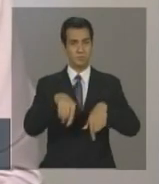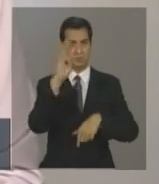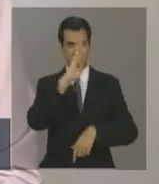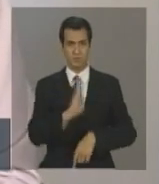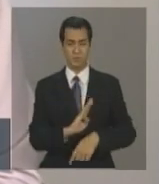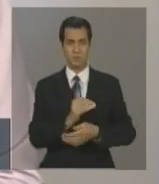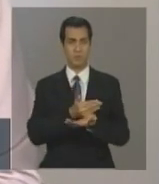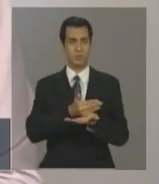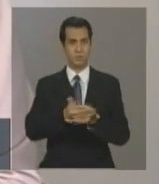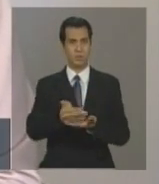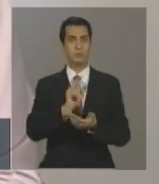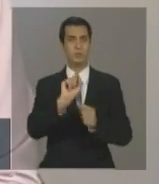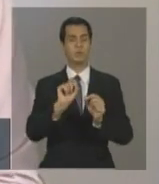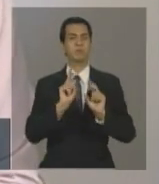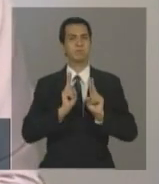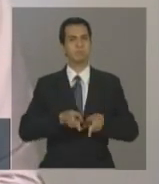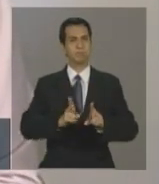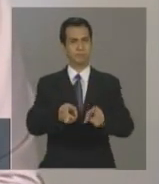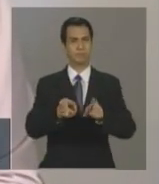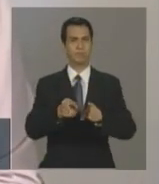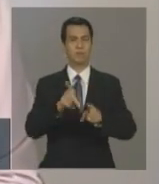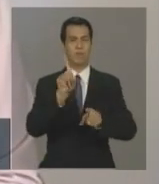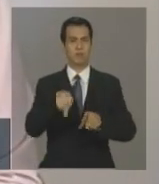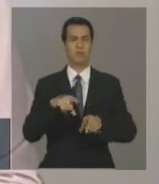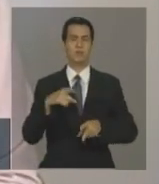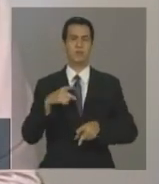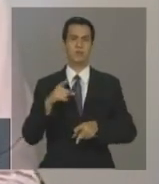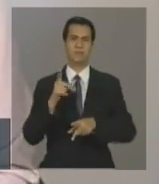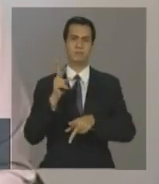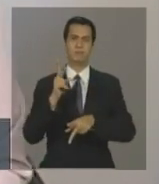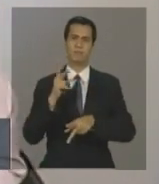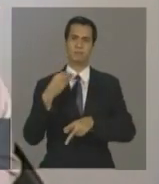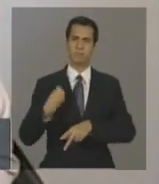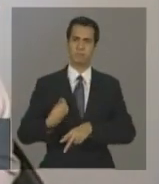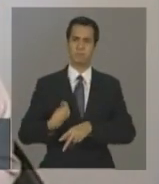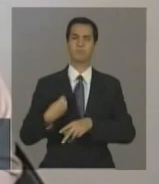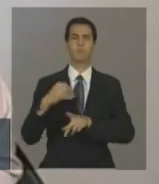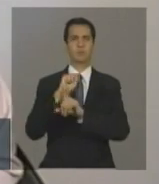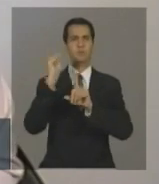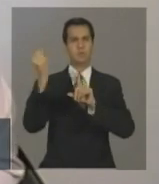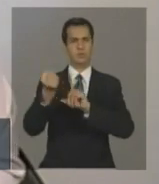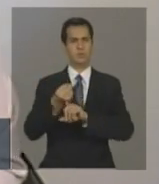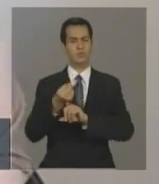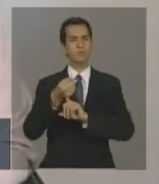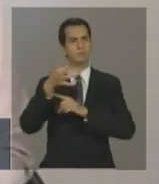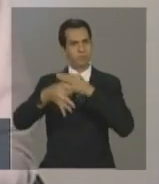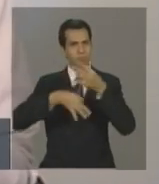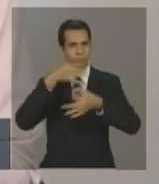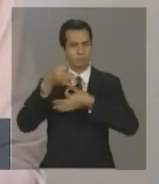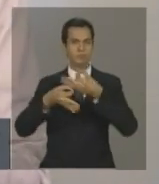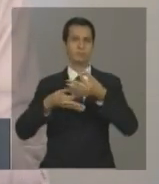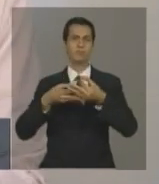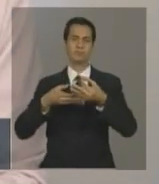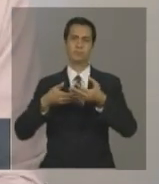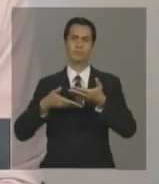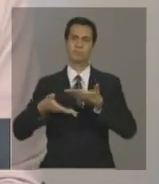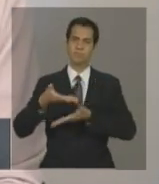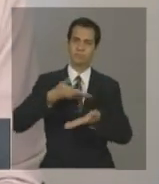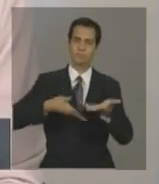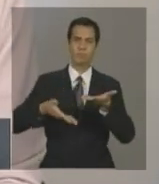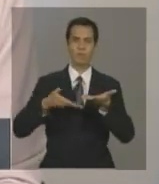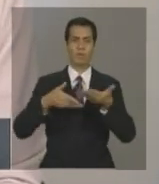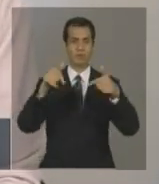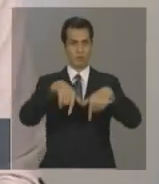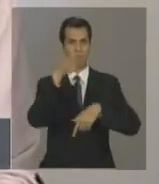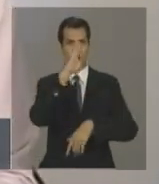partir da presença ativa da sociedade. Há um conteúdo diferente na